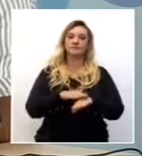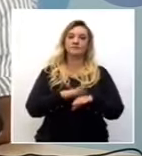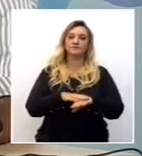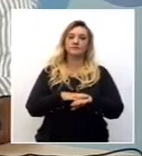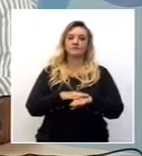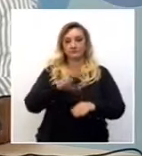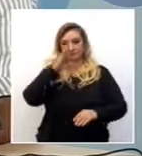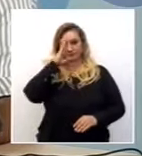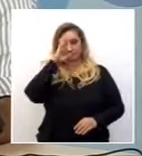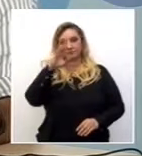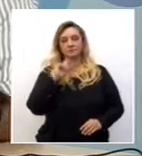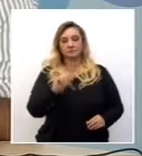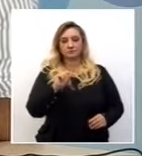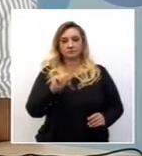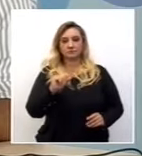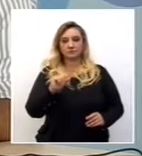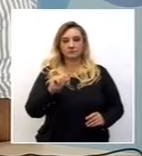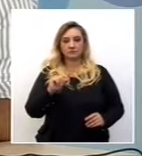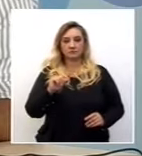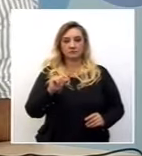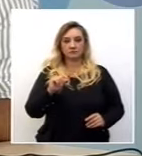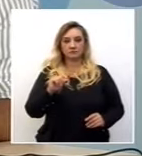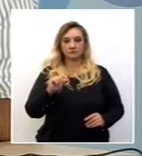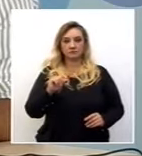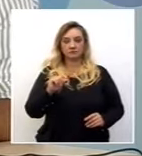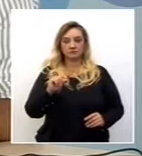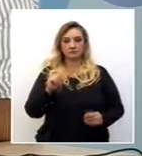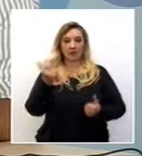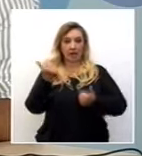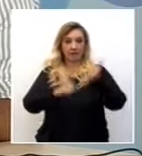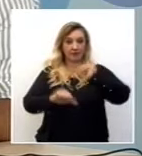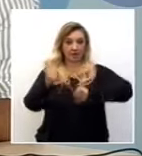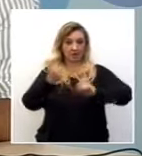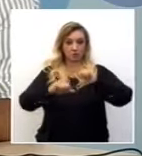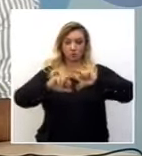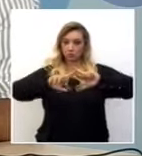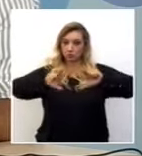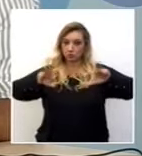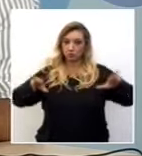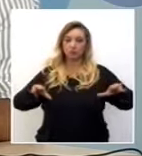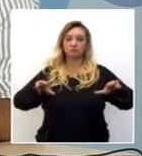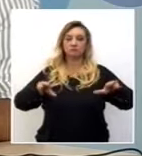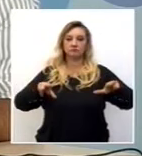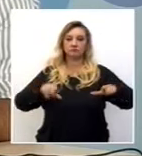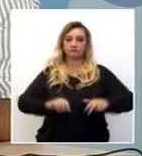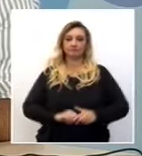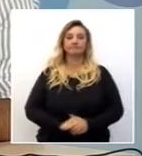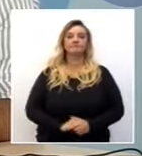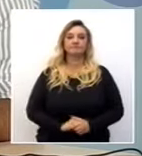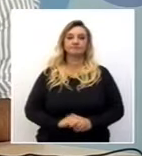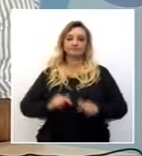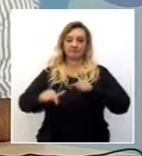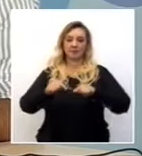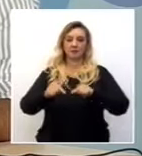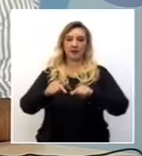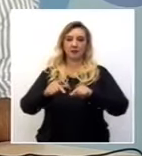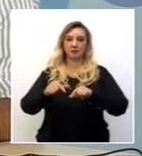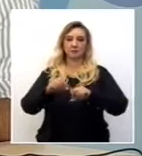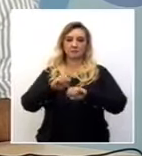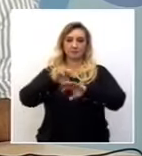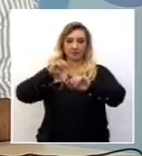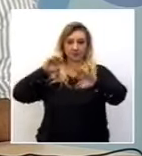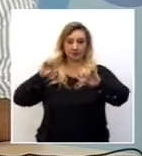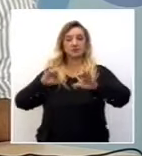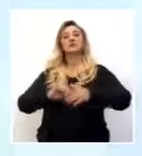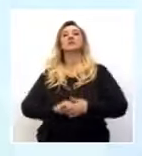e principalmente, né, que é o nosso assunto de hoje, as avaliações, né, nesse período de trabalho remoto. Então, alguns pontos